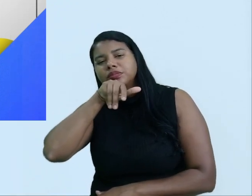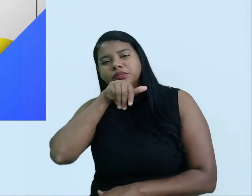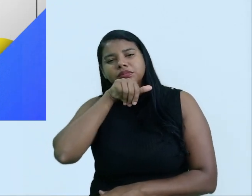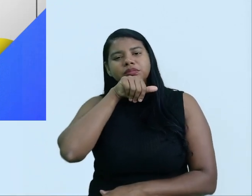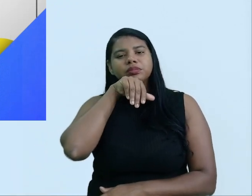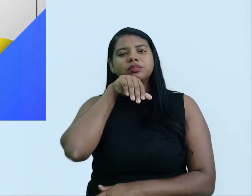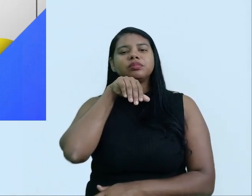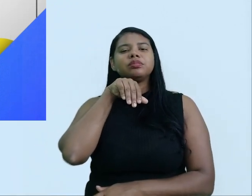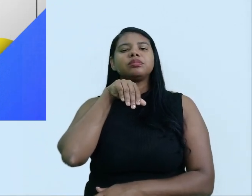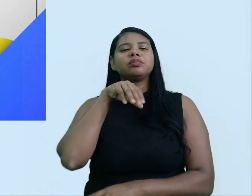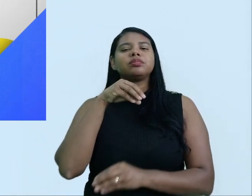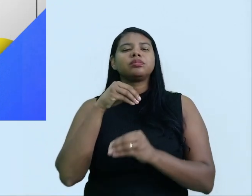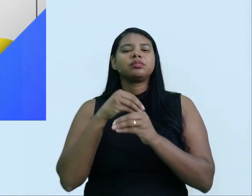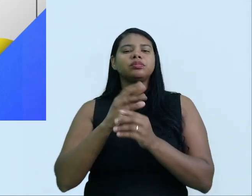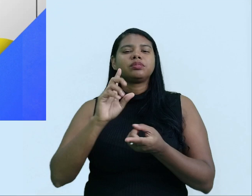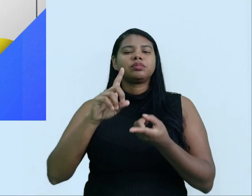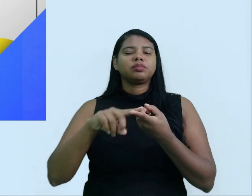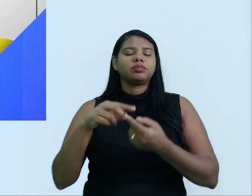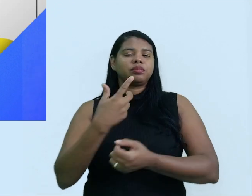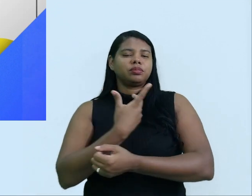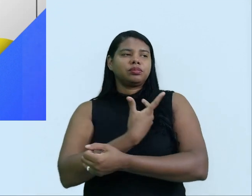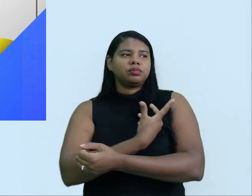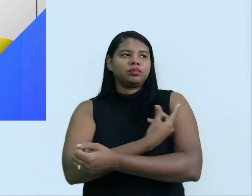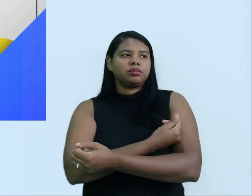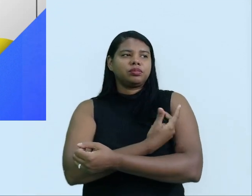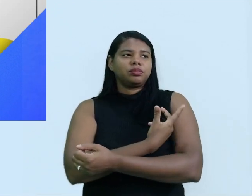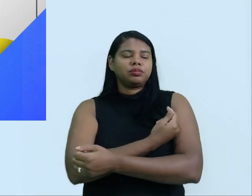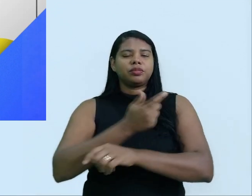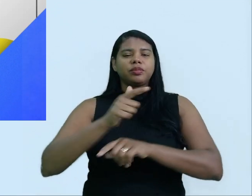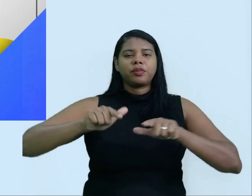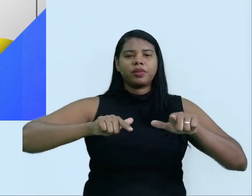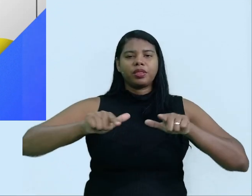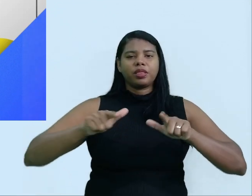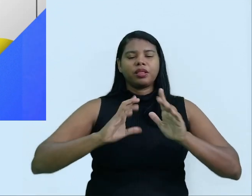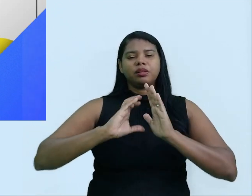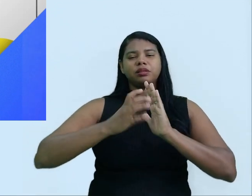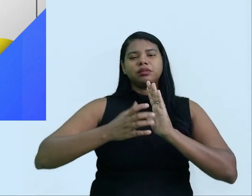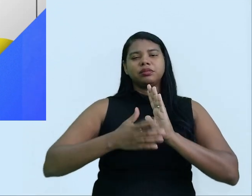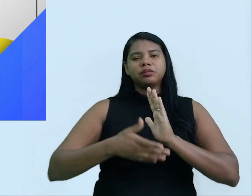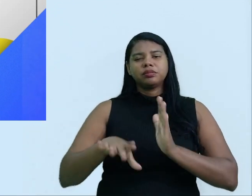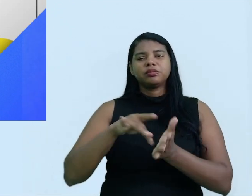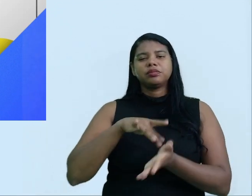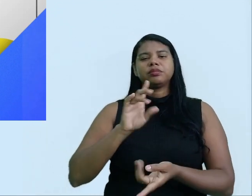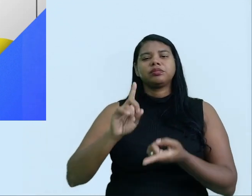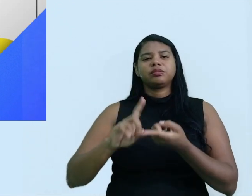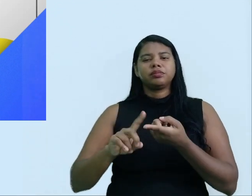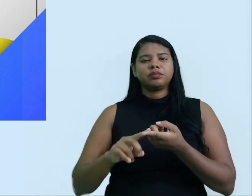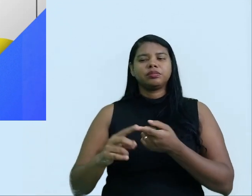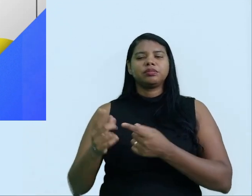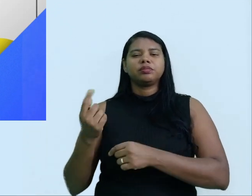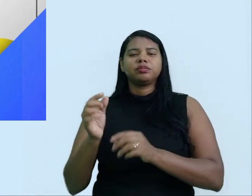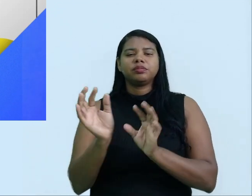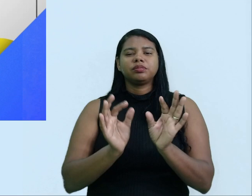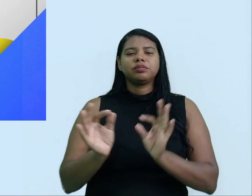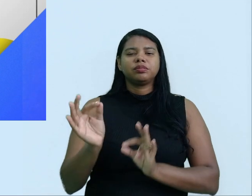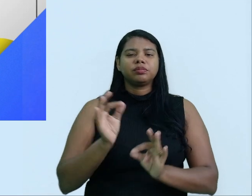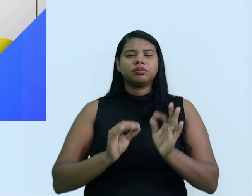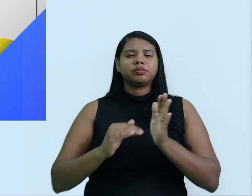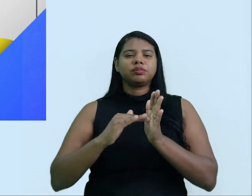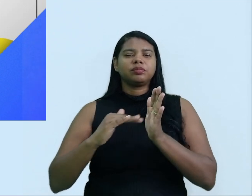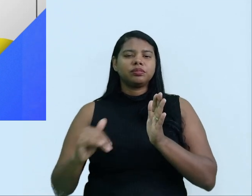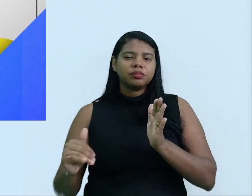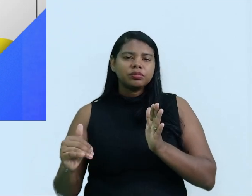também a imunização, né? A vacina dos trabalhadores, além de manipulação e eliminação